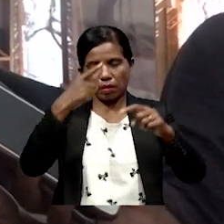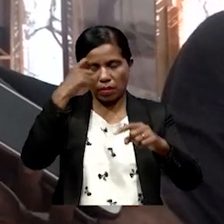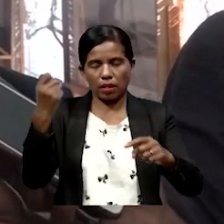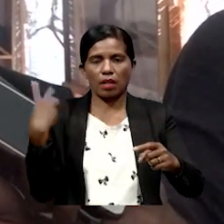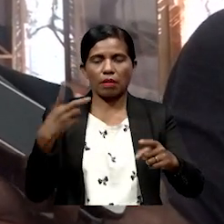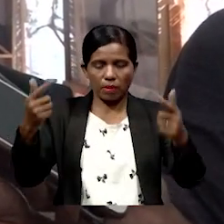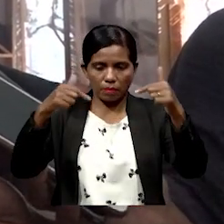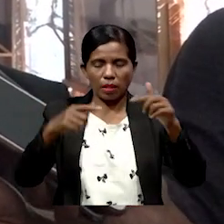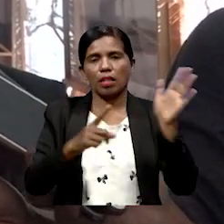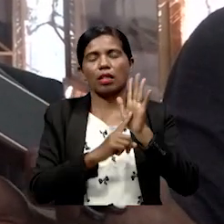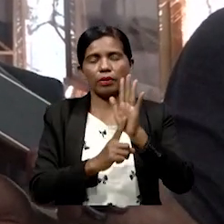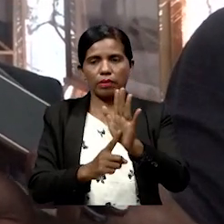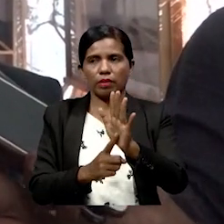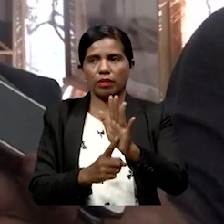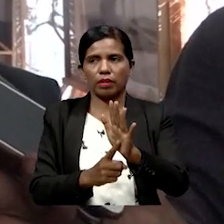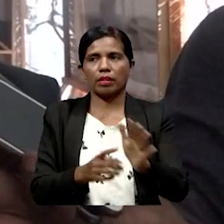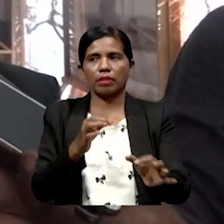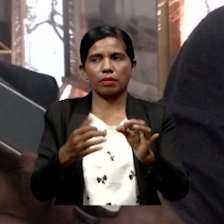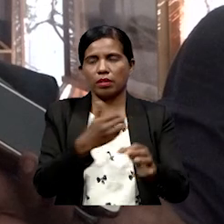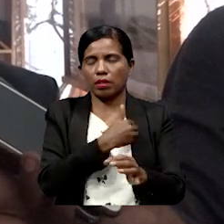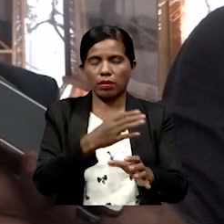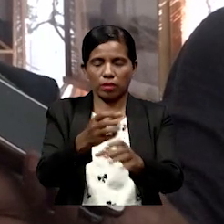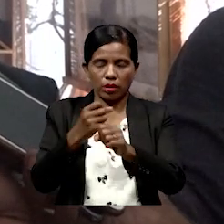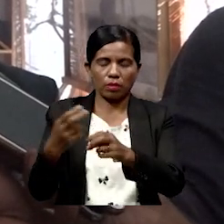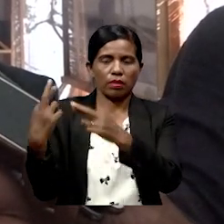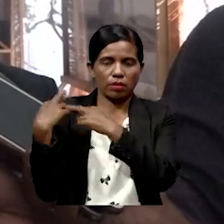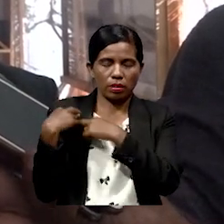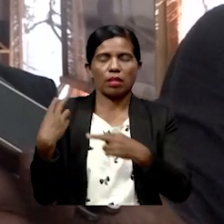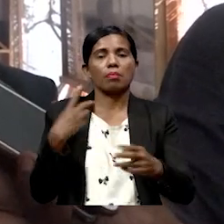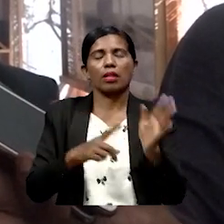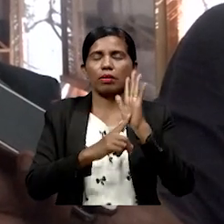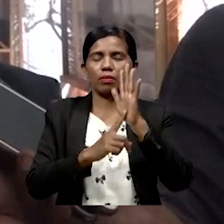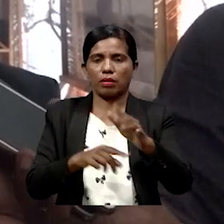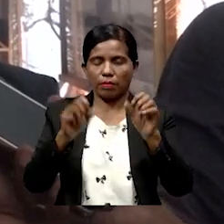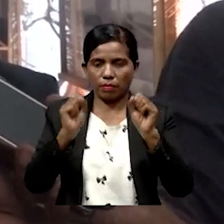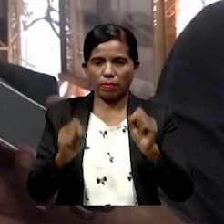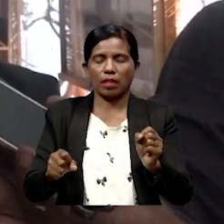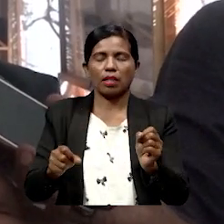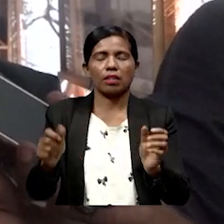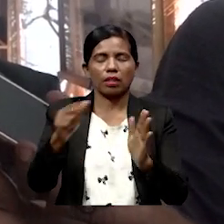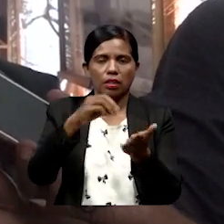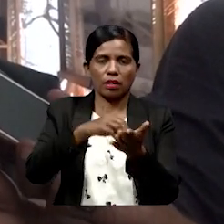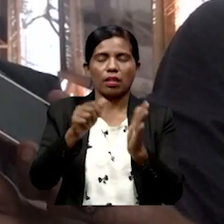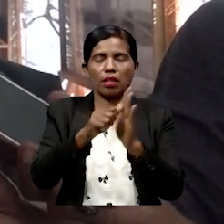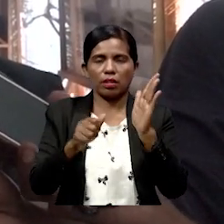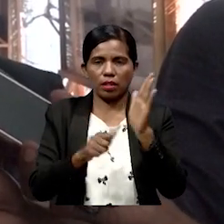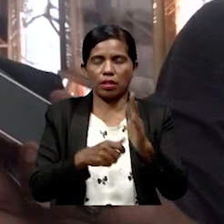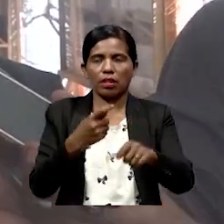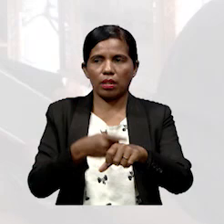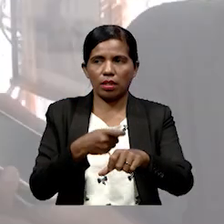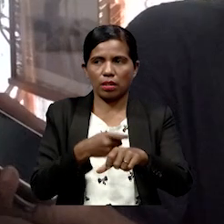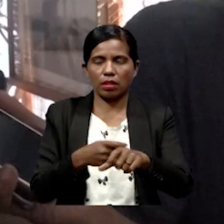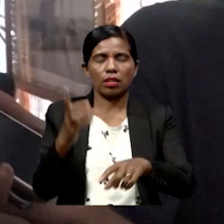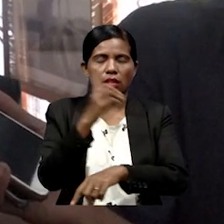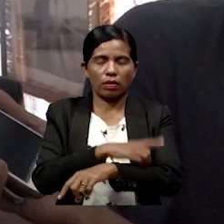mais que era sua tenenia mesmo que se lá o sim posse me ami foi tenenia antes dia para tenenia bele ta rahela agenda tempo né ba ia loro